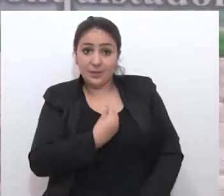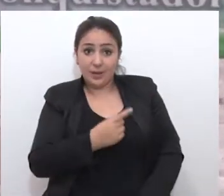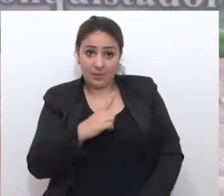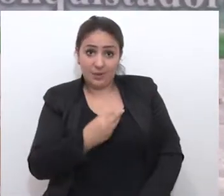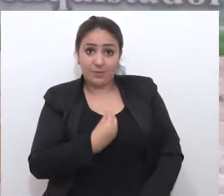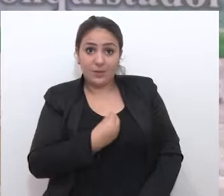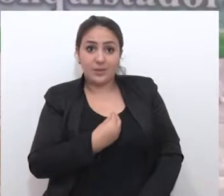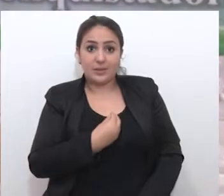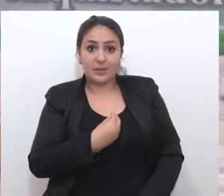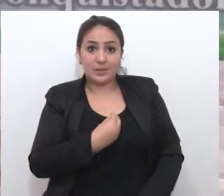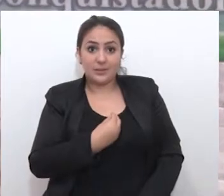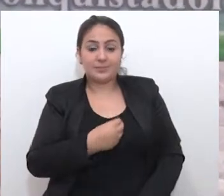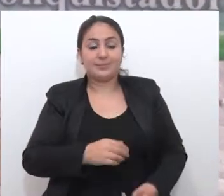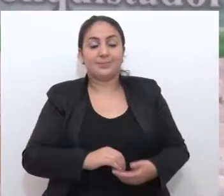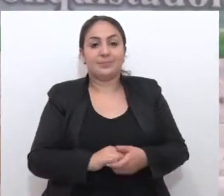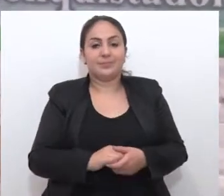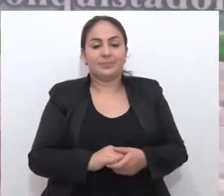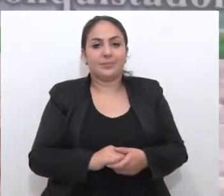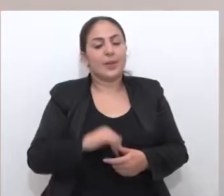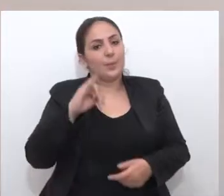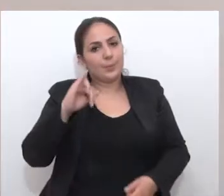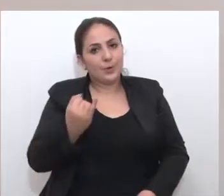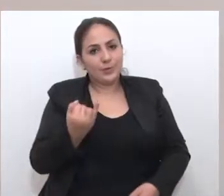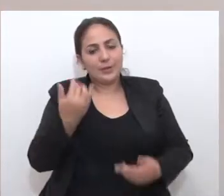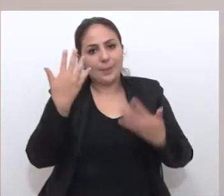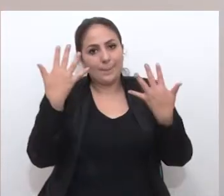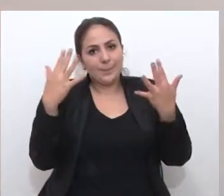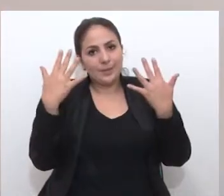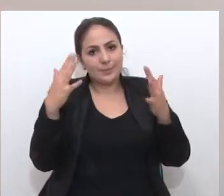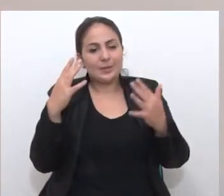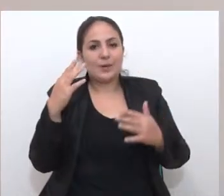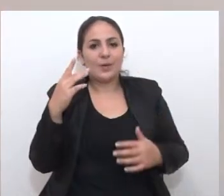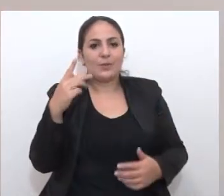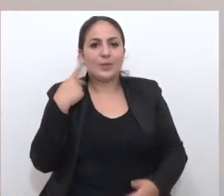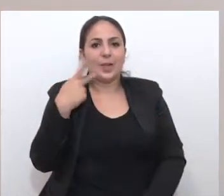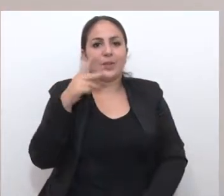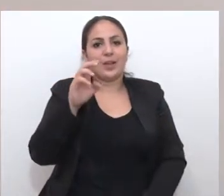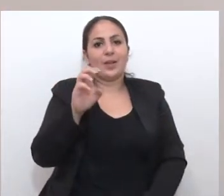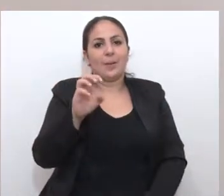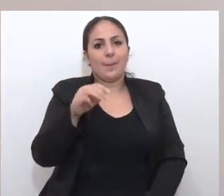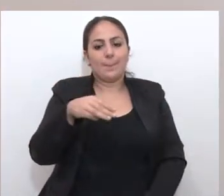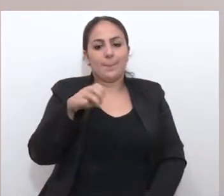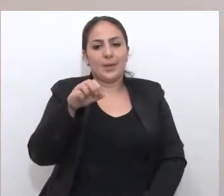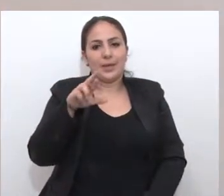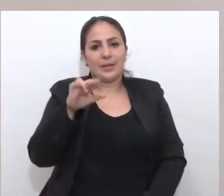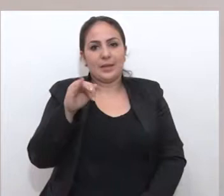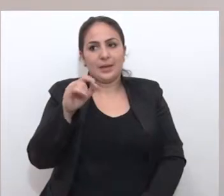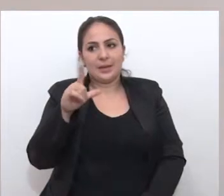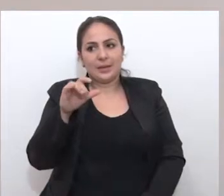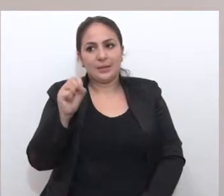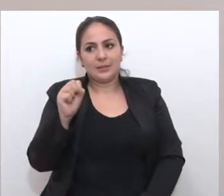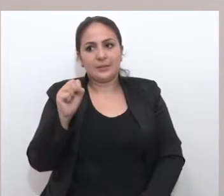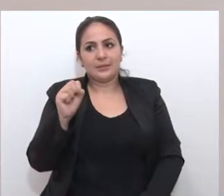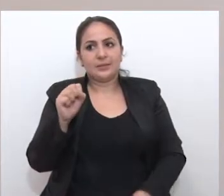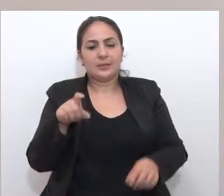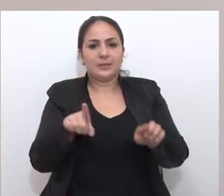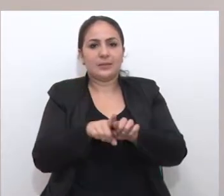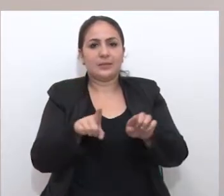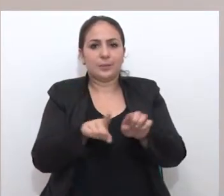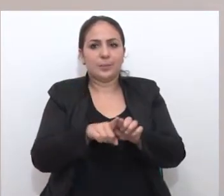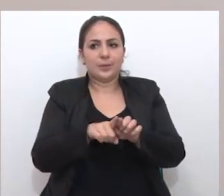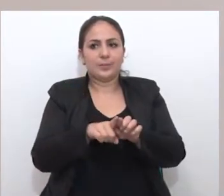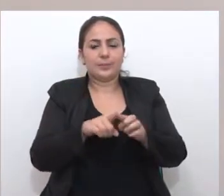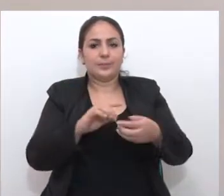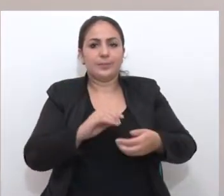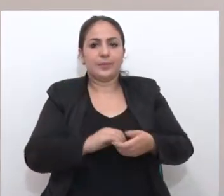está presente, está junto com todos. Também quero aproveitar, né, e dar os parabéns para o Meirelles, né? Uma pessoa, claro, nós temos em Passo Fundo várias